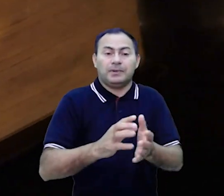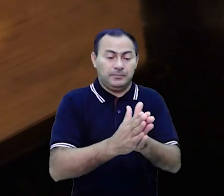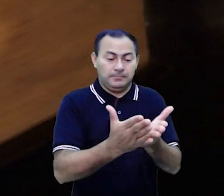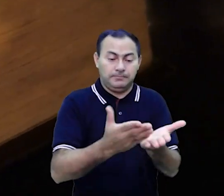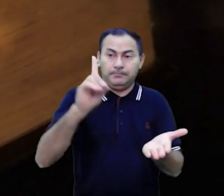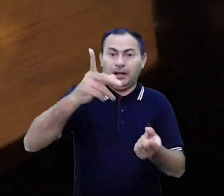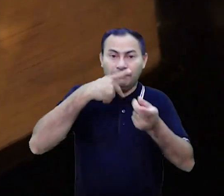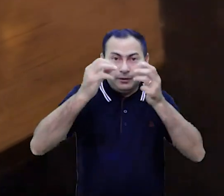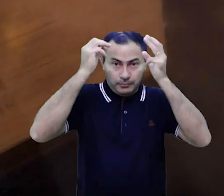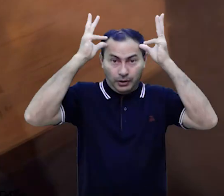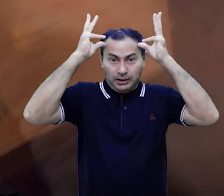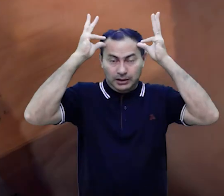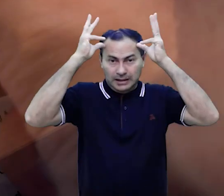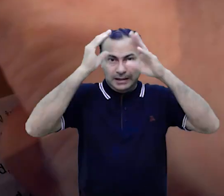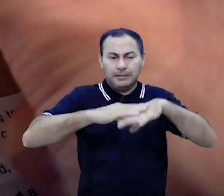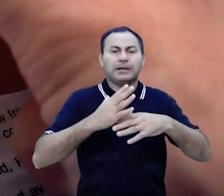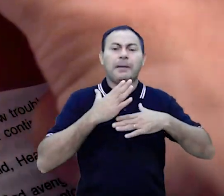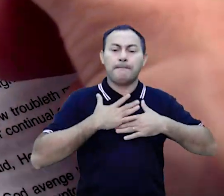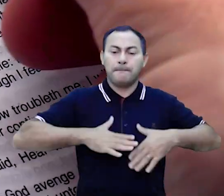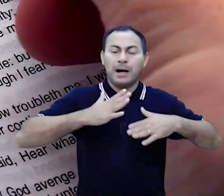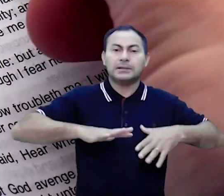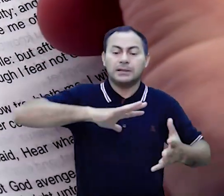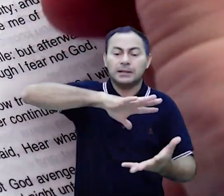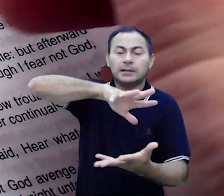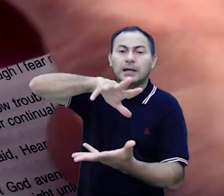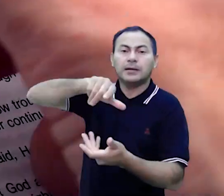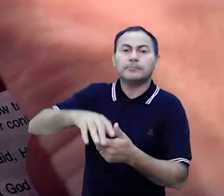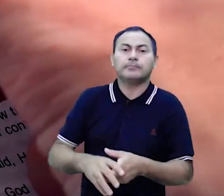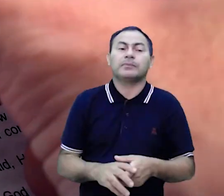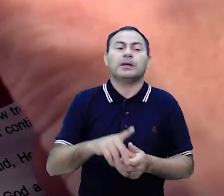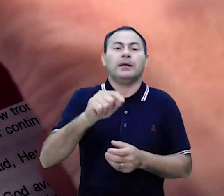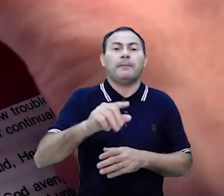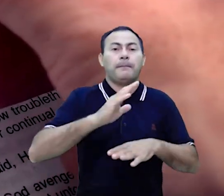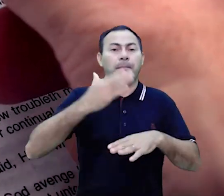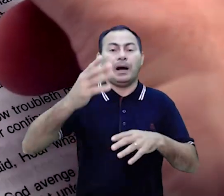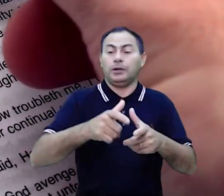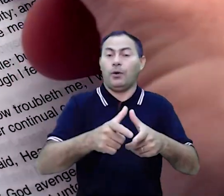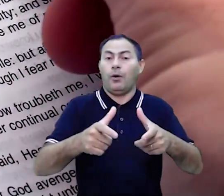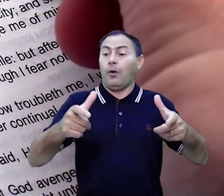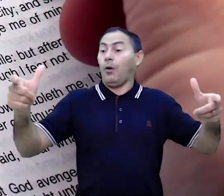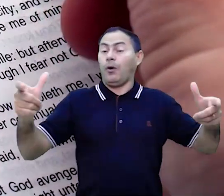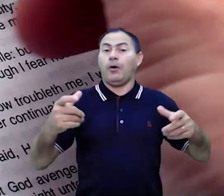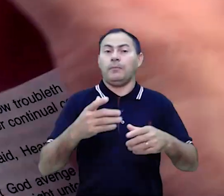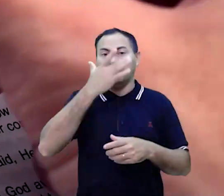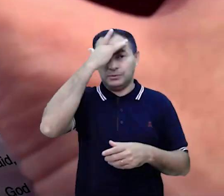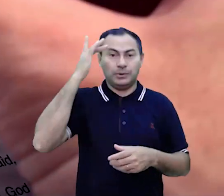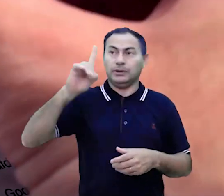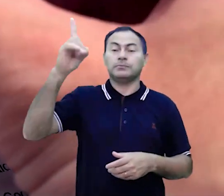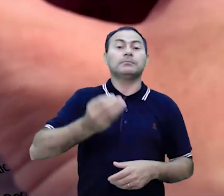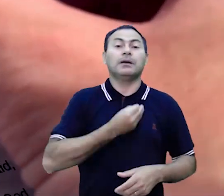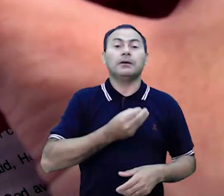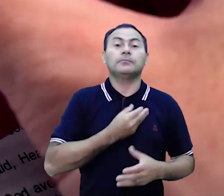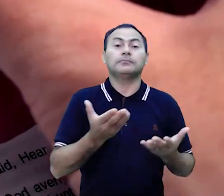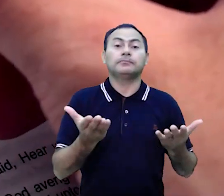nervoso. As Escrituras dizem que Moisés era o homem mais manso da face da terra e que foi um dos maiores homens de Deus